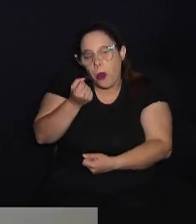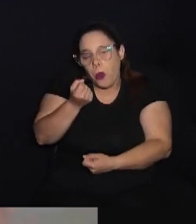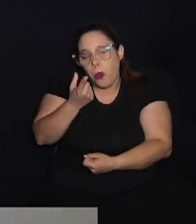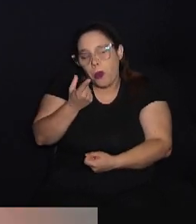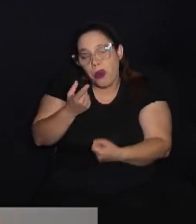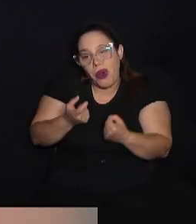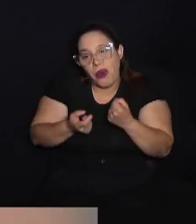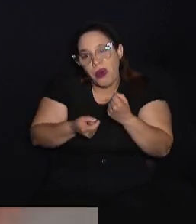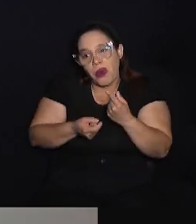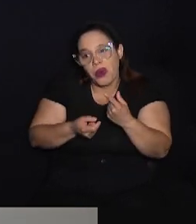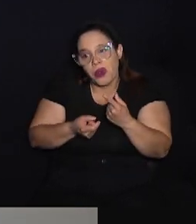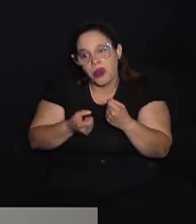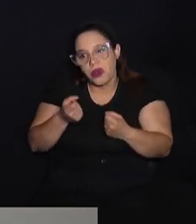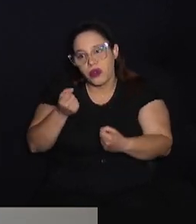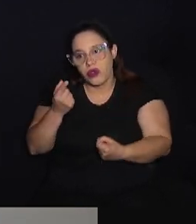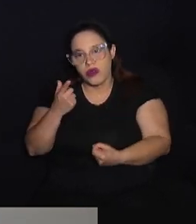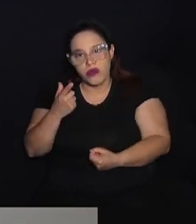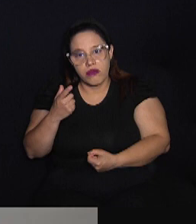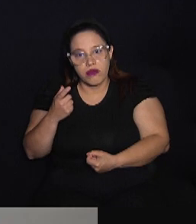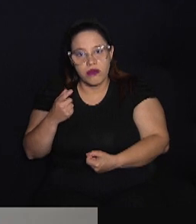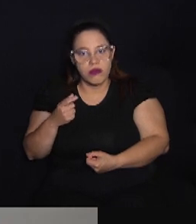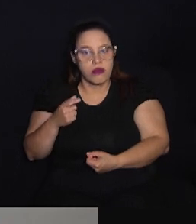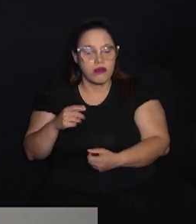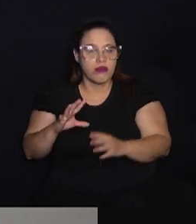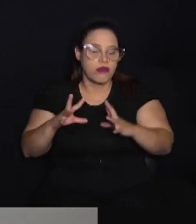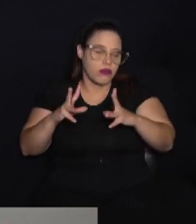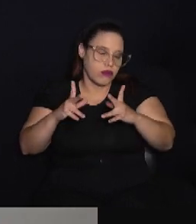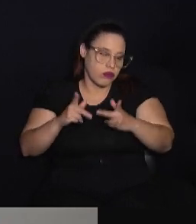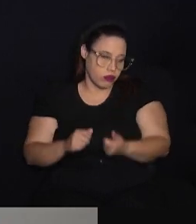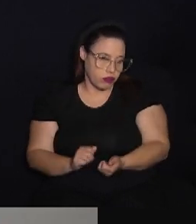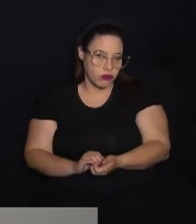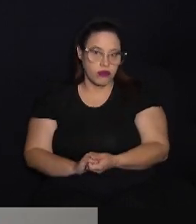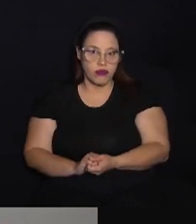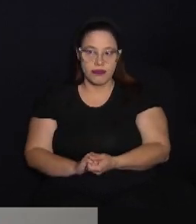ajudar na saúde do melanócito de uma forma em geral.